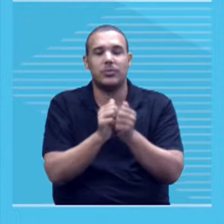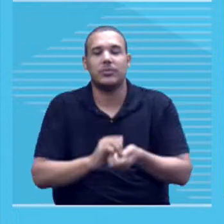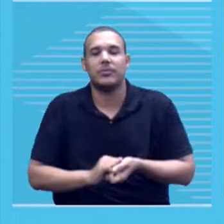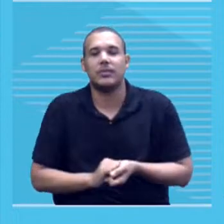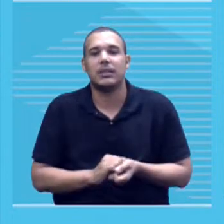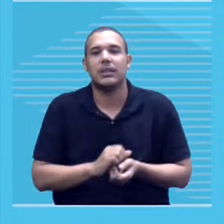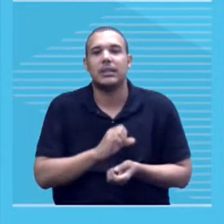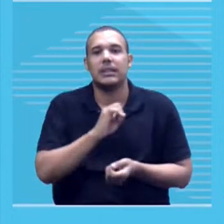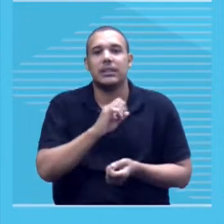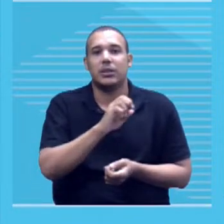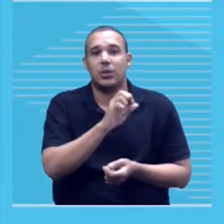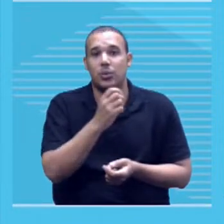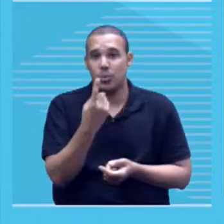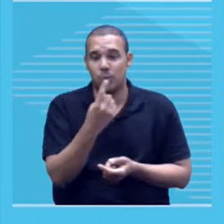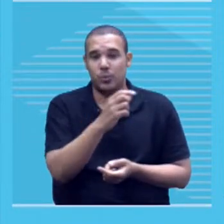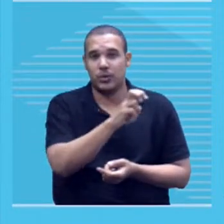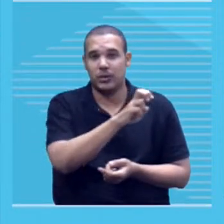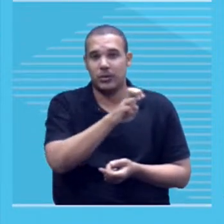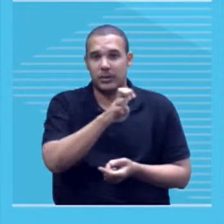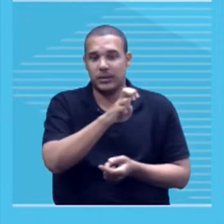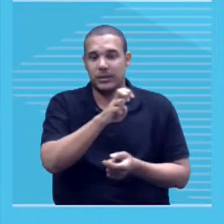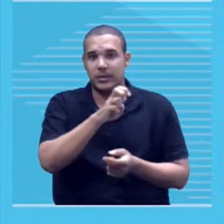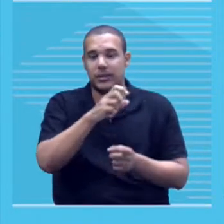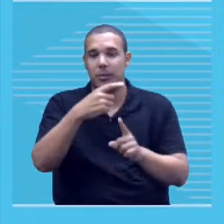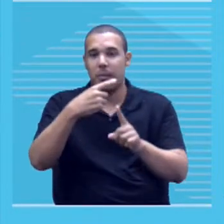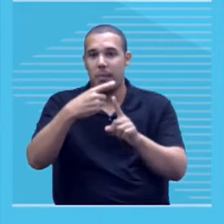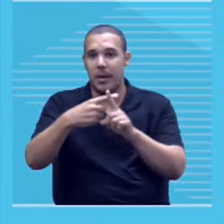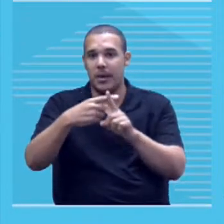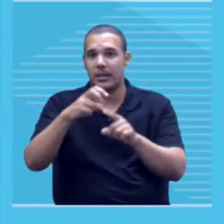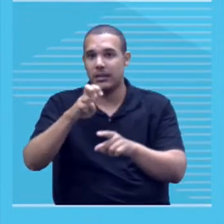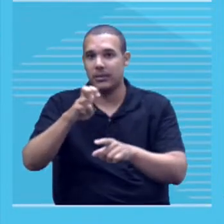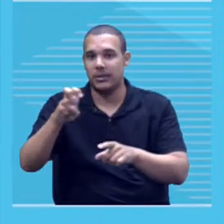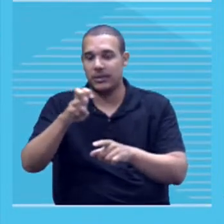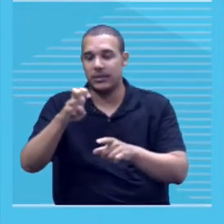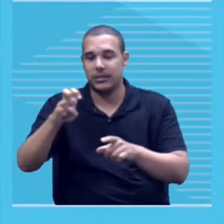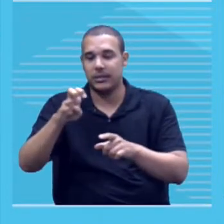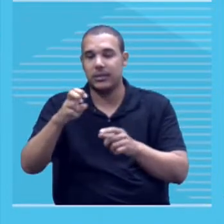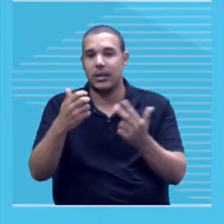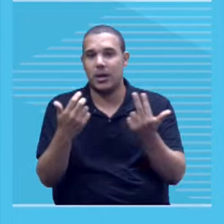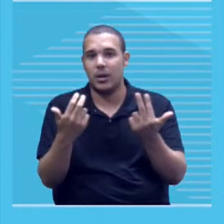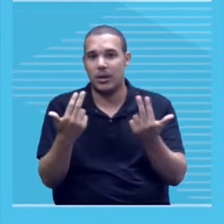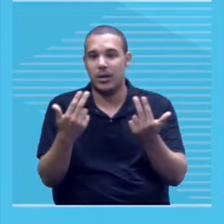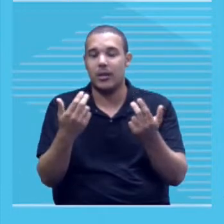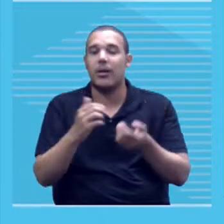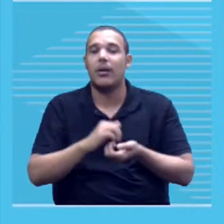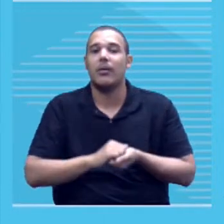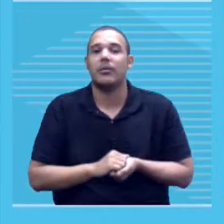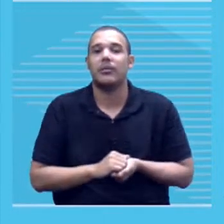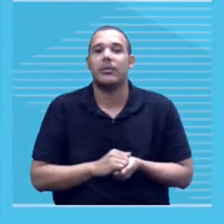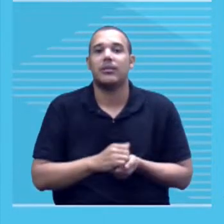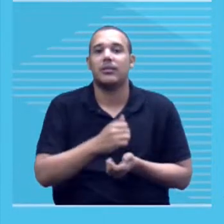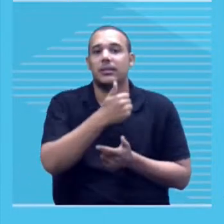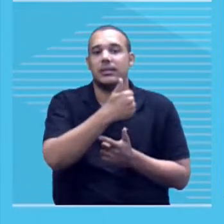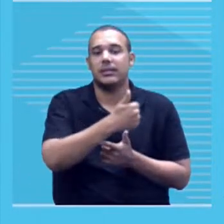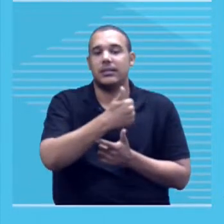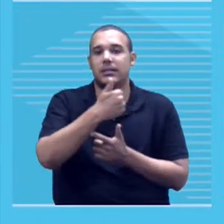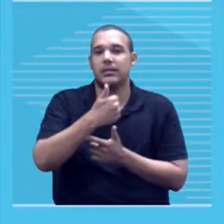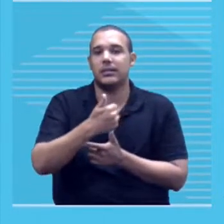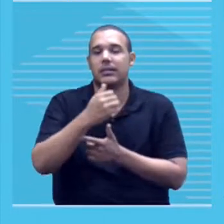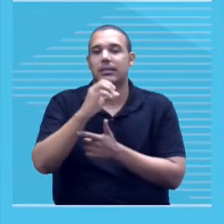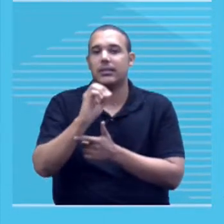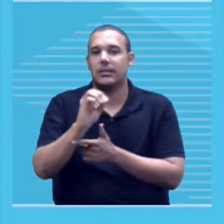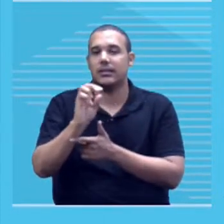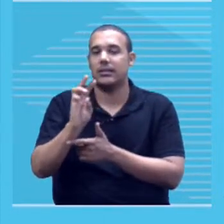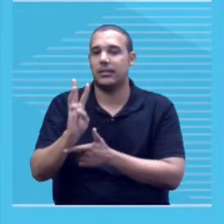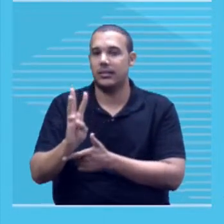tem 55, os dois faróis vão possuir um total de